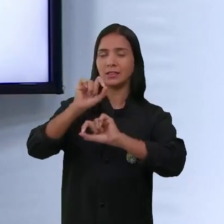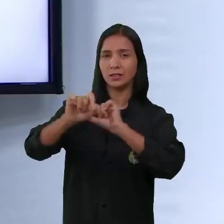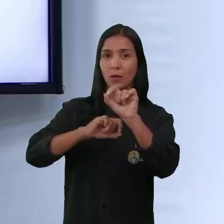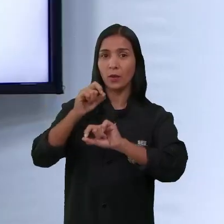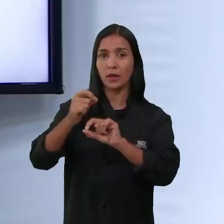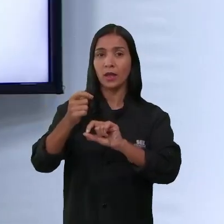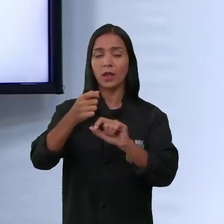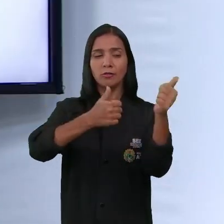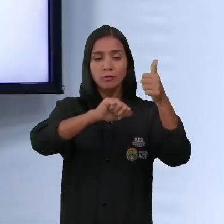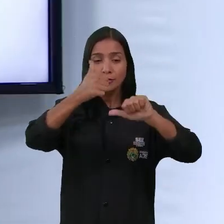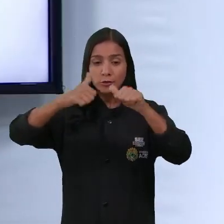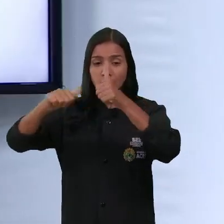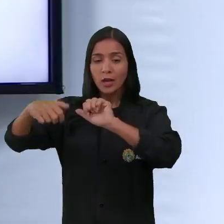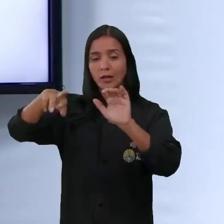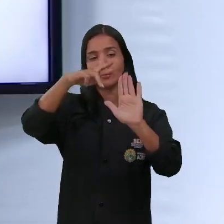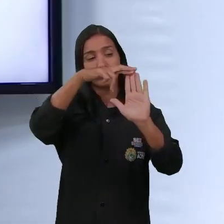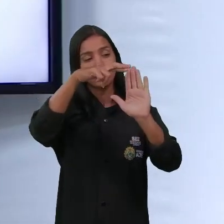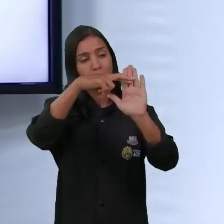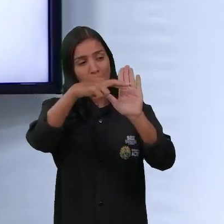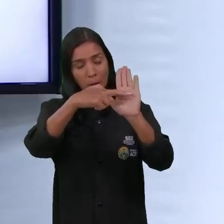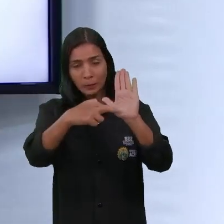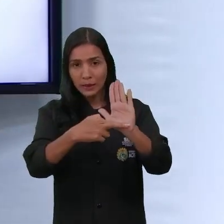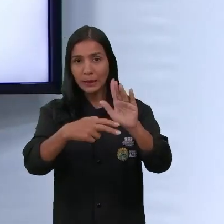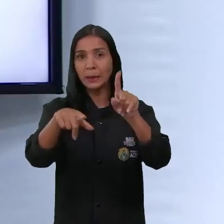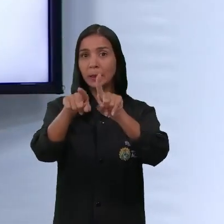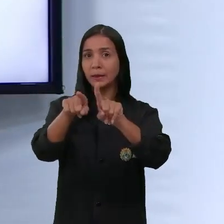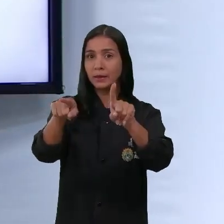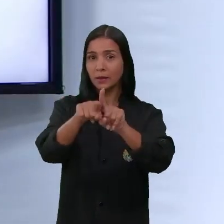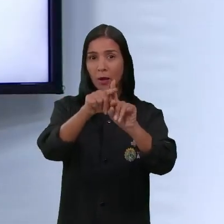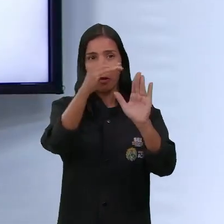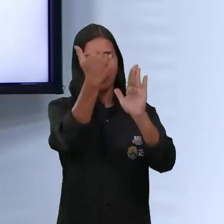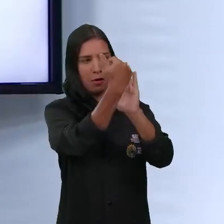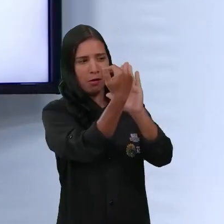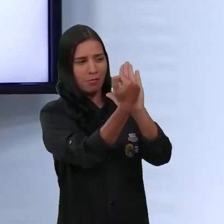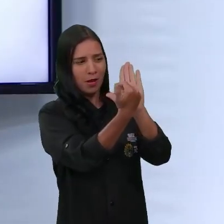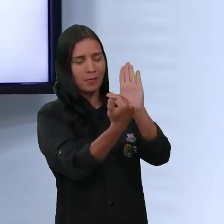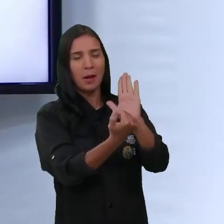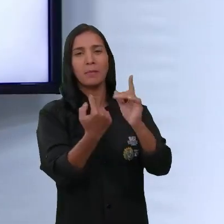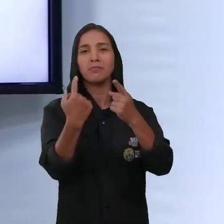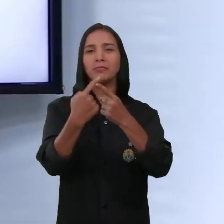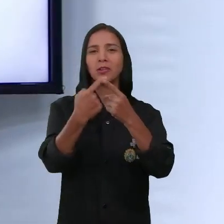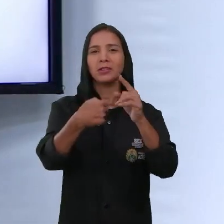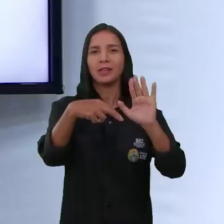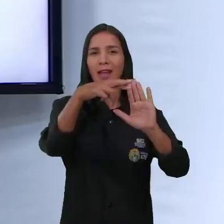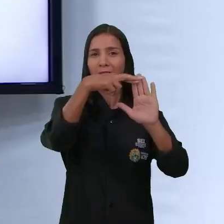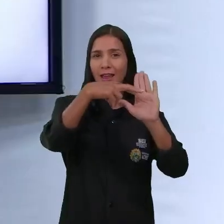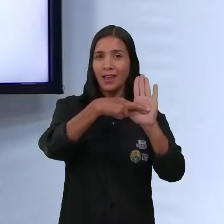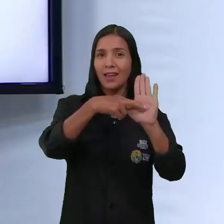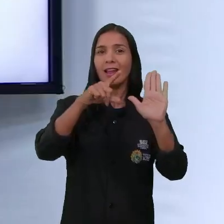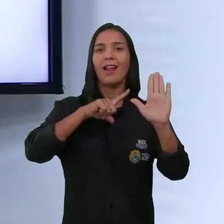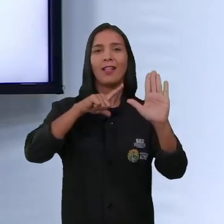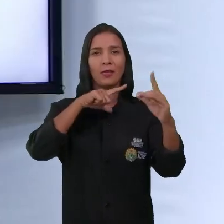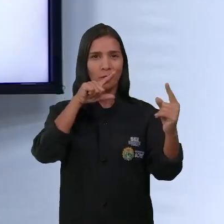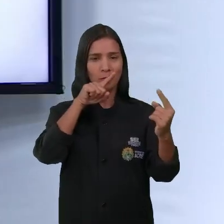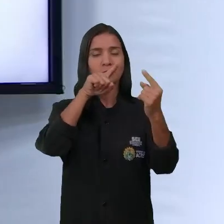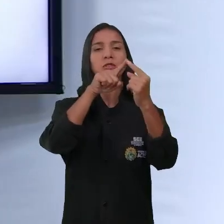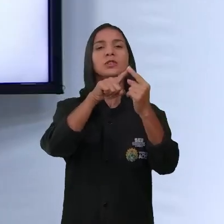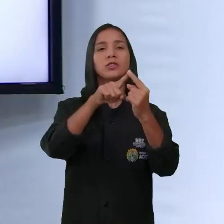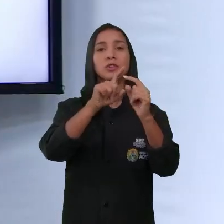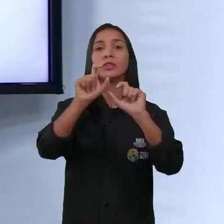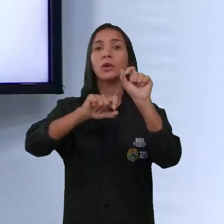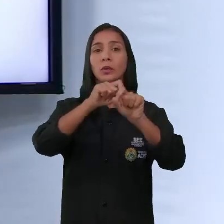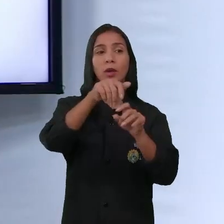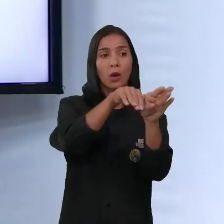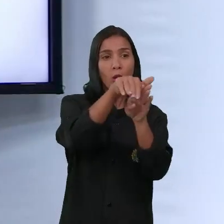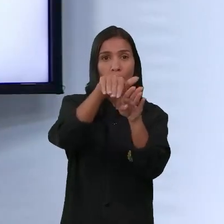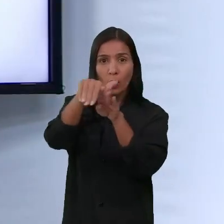normas. E nós sabemos que todas as normas, elas apresentam uma finalidade, que é